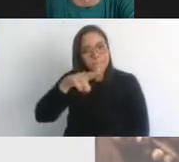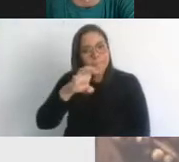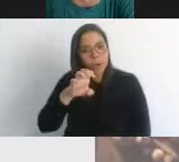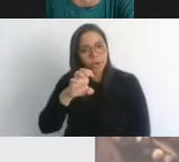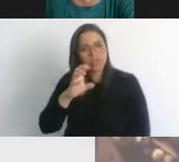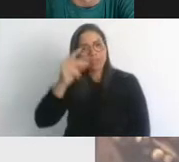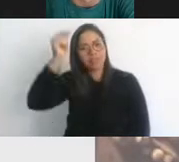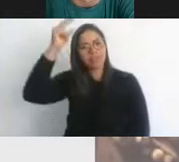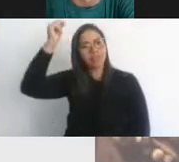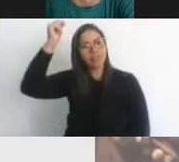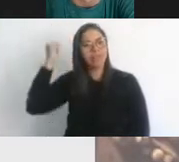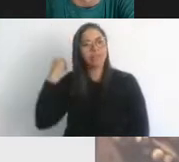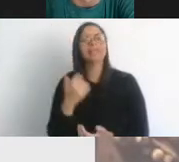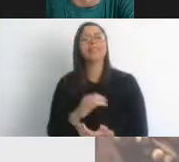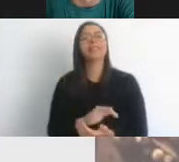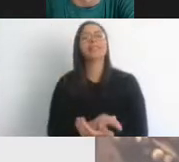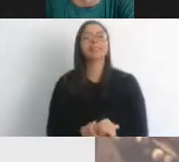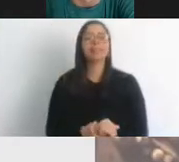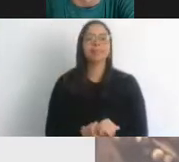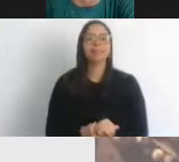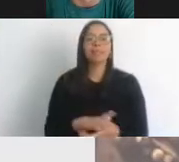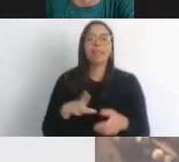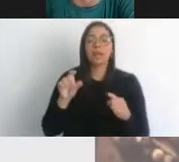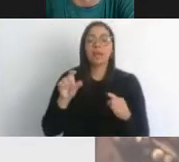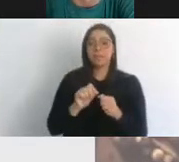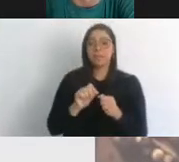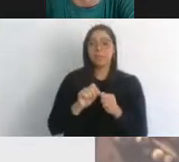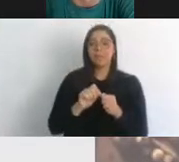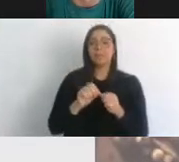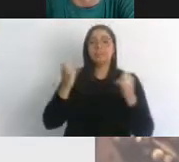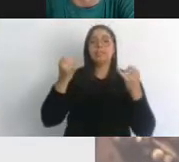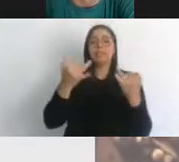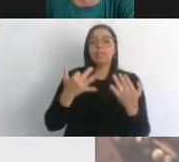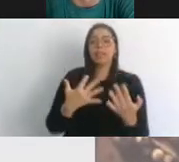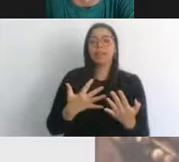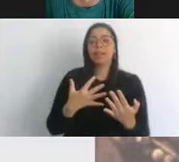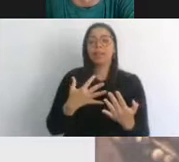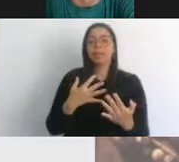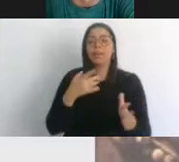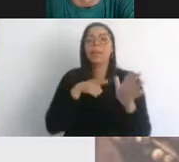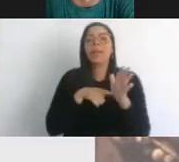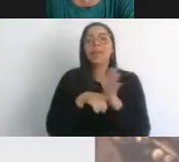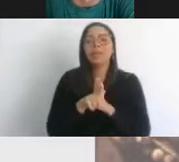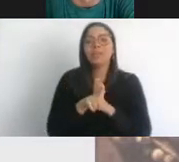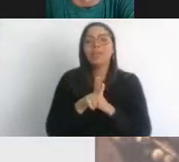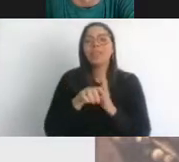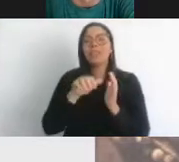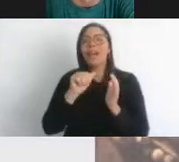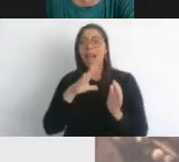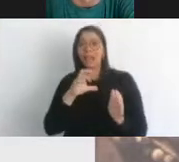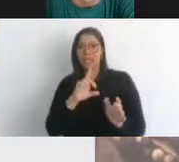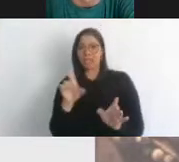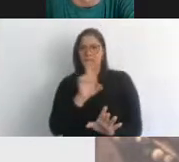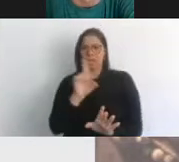antes da Simone povoar fazendo discurso perguntando e acaso não sou eu